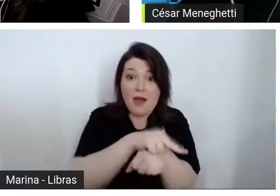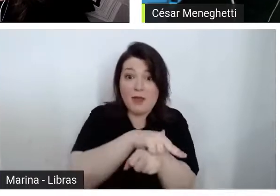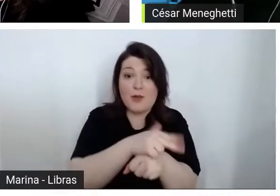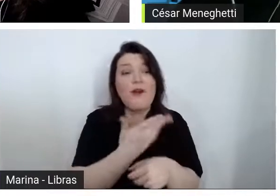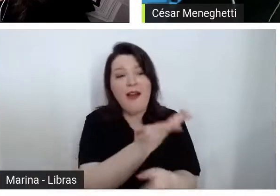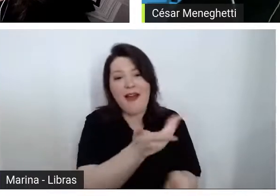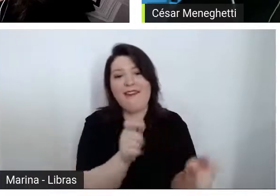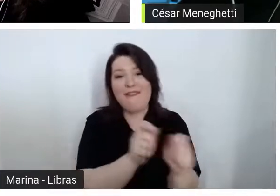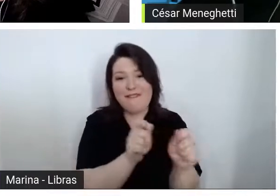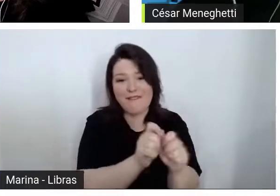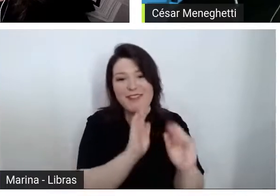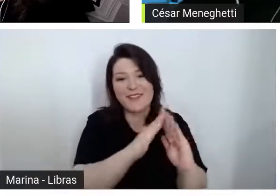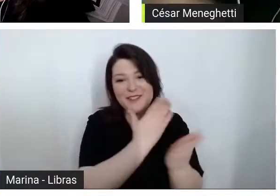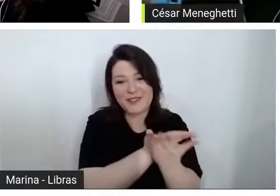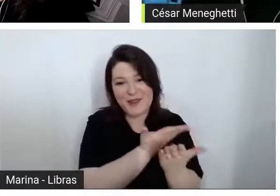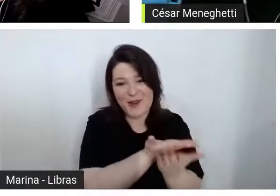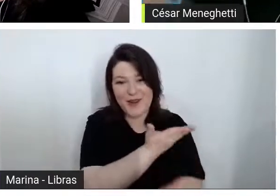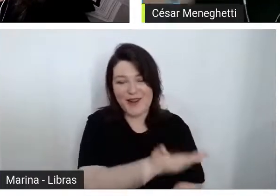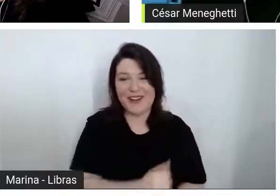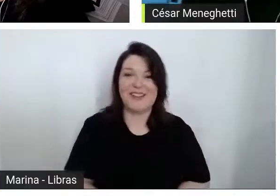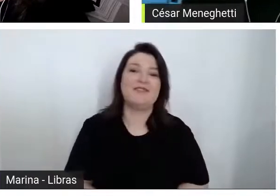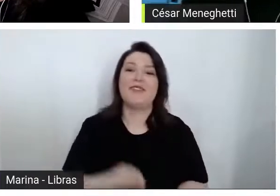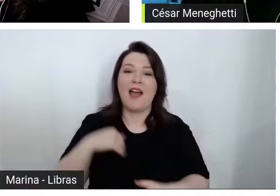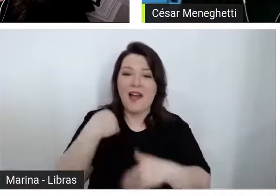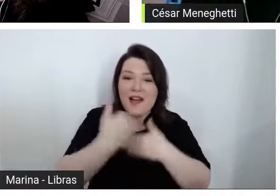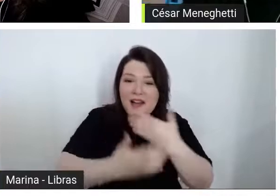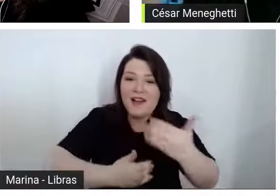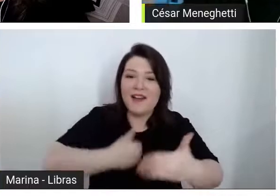escola, e dali comecei a